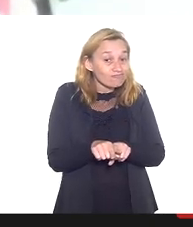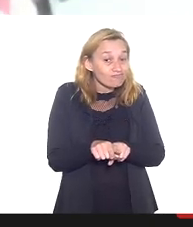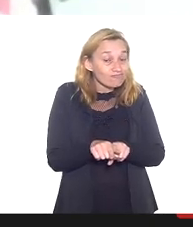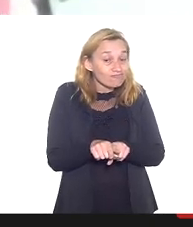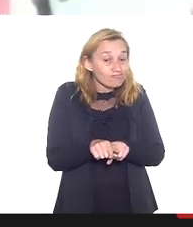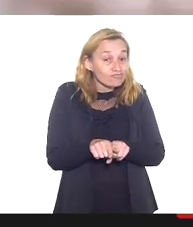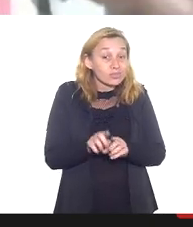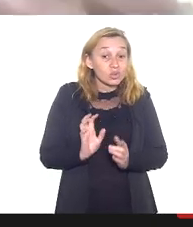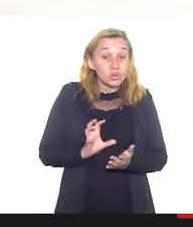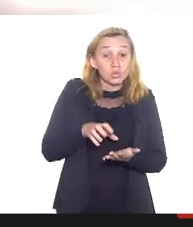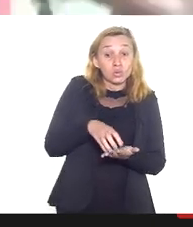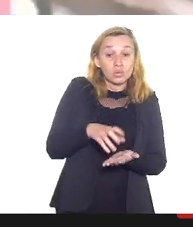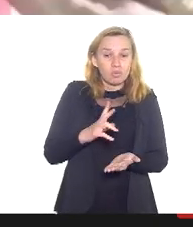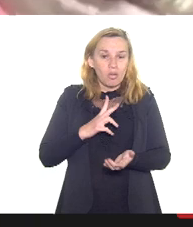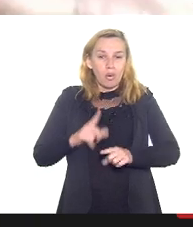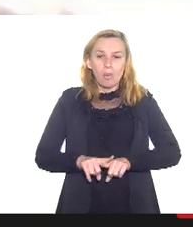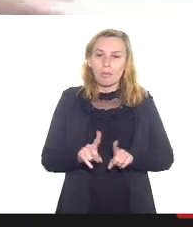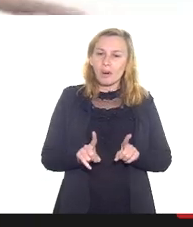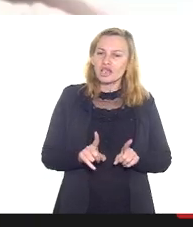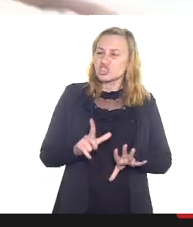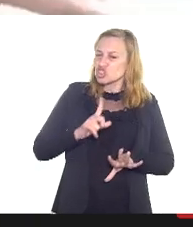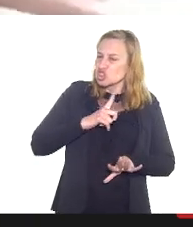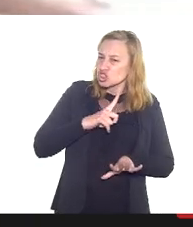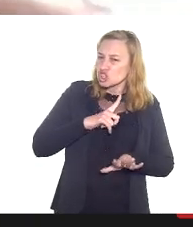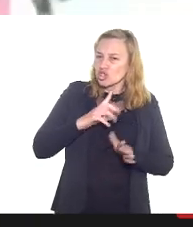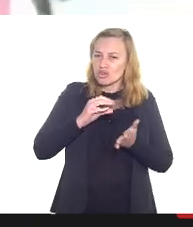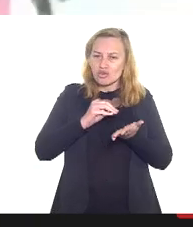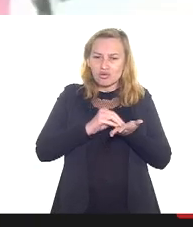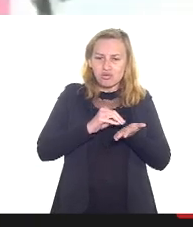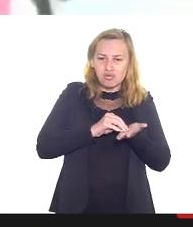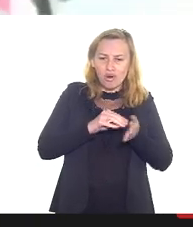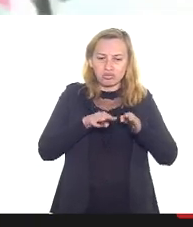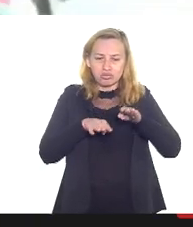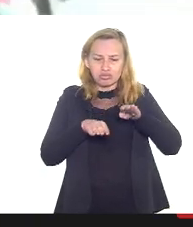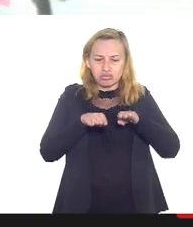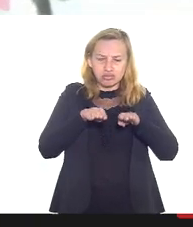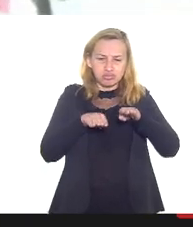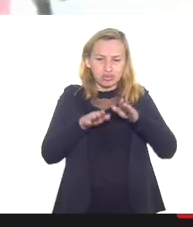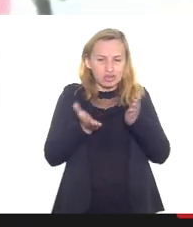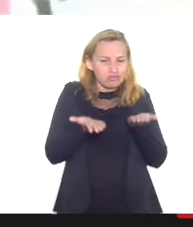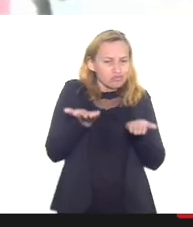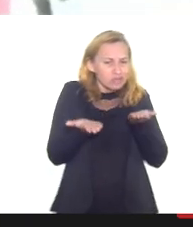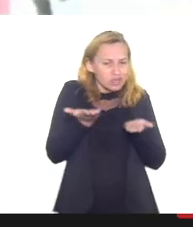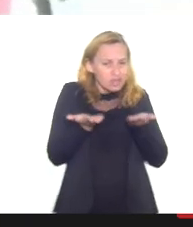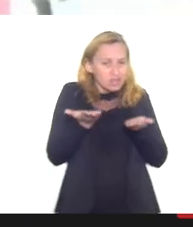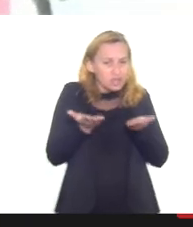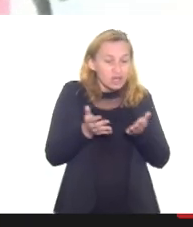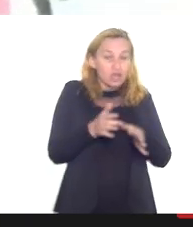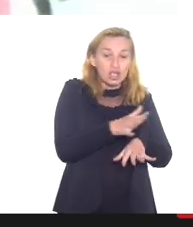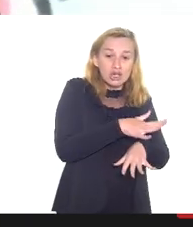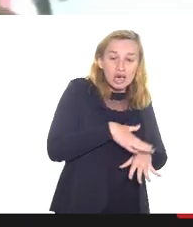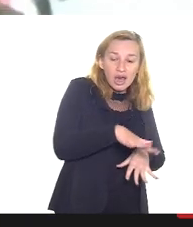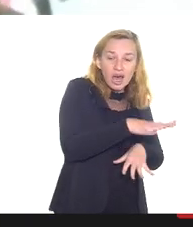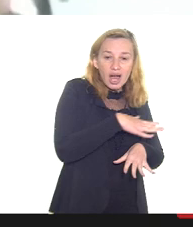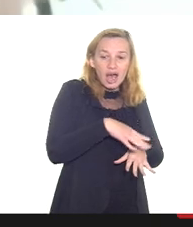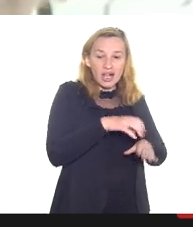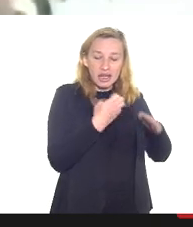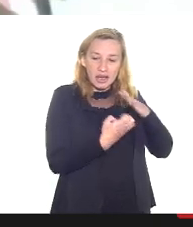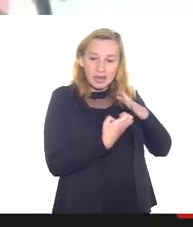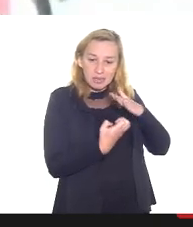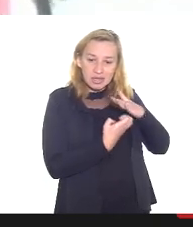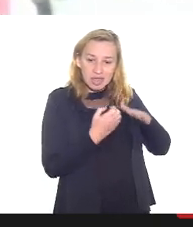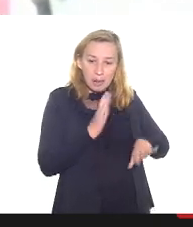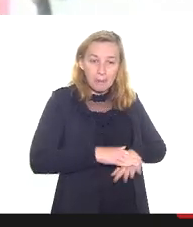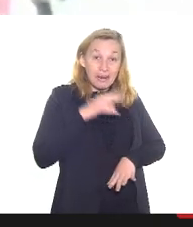setor privado, mas houve um descompasso e o setor empresarial ele ficou